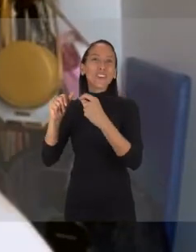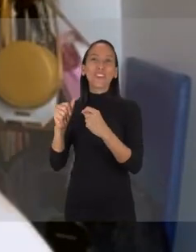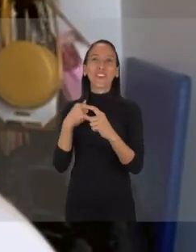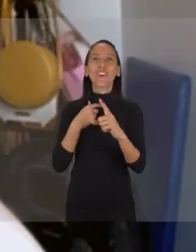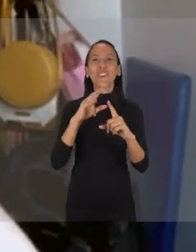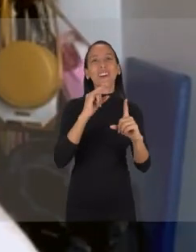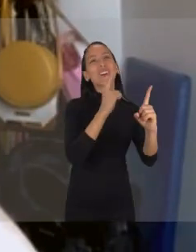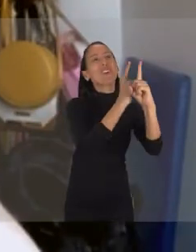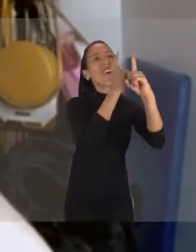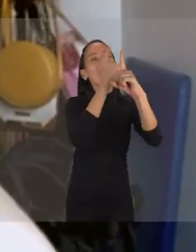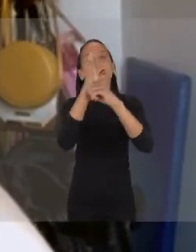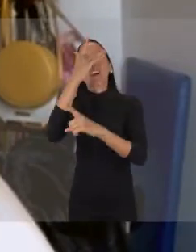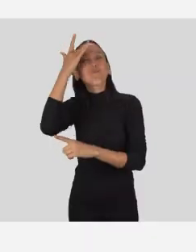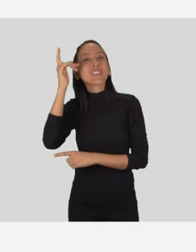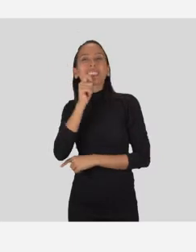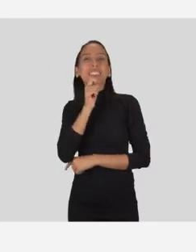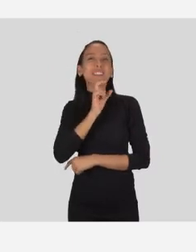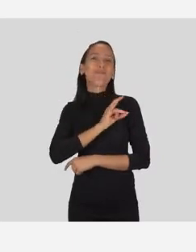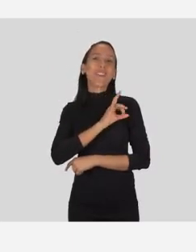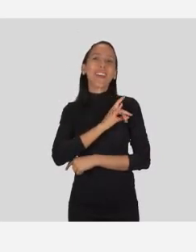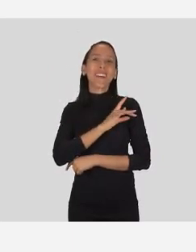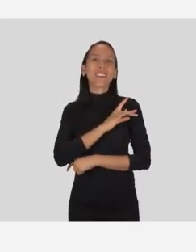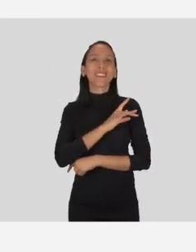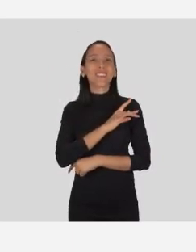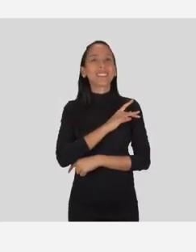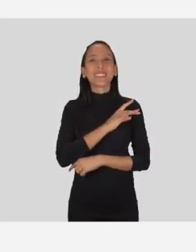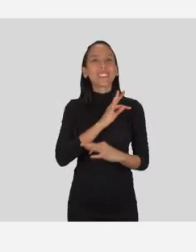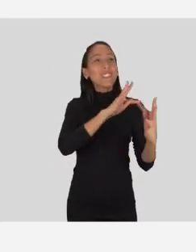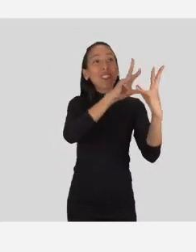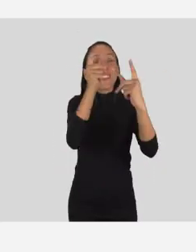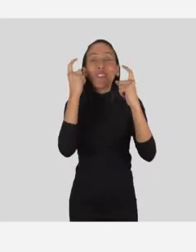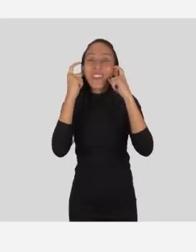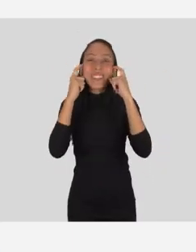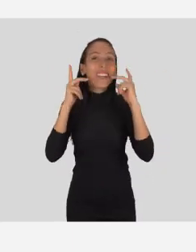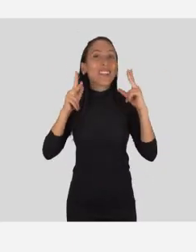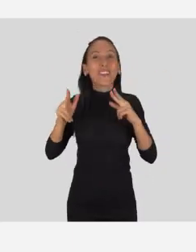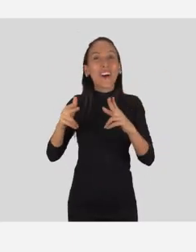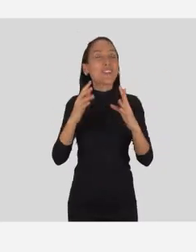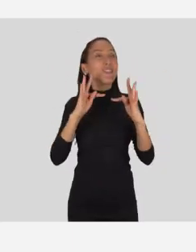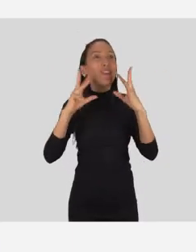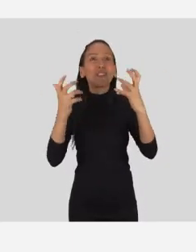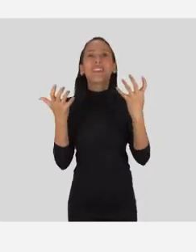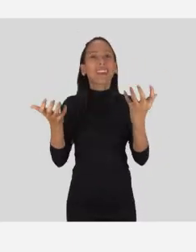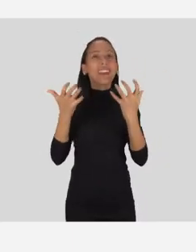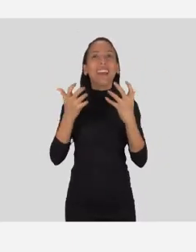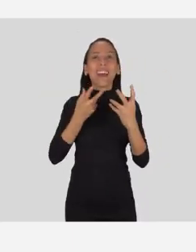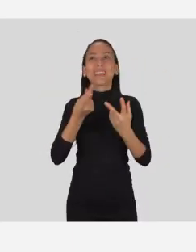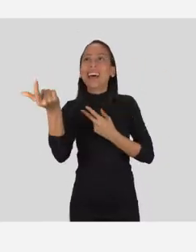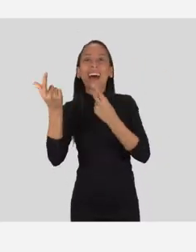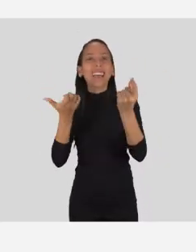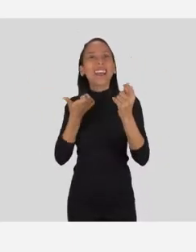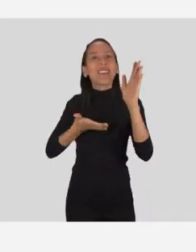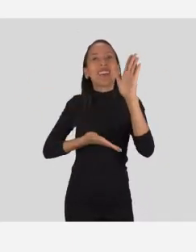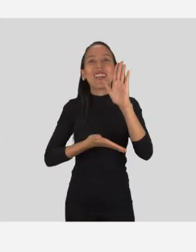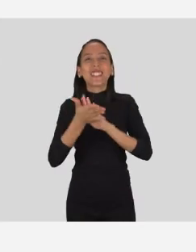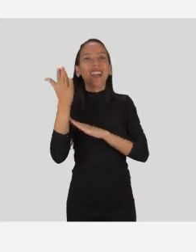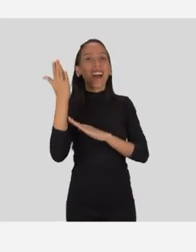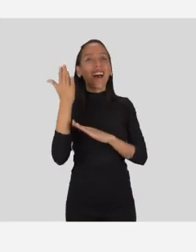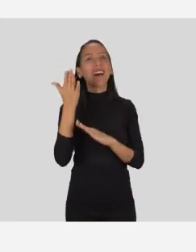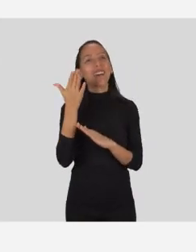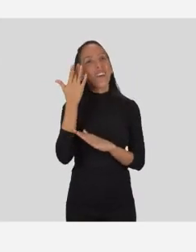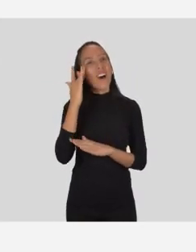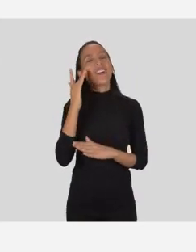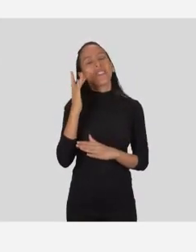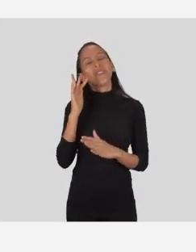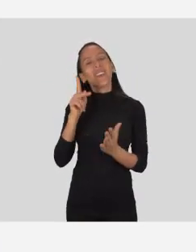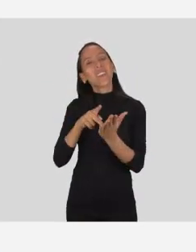encontrar as pessoas sem medo, né? Tá todo mundo no mesmo pensamento, né? Querer sair, viajar e realmente